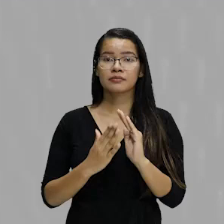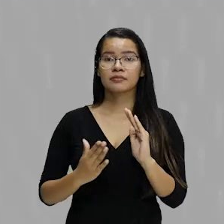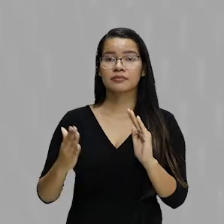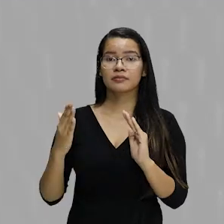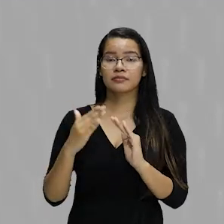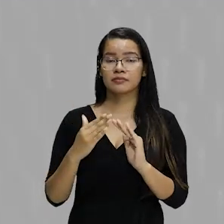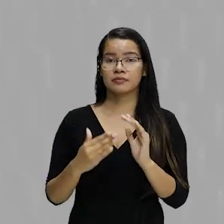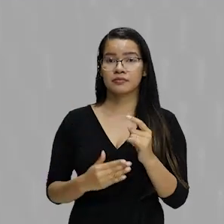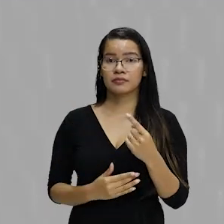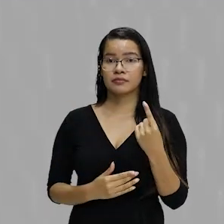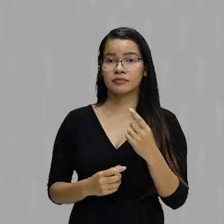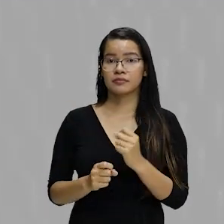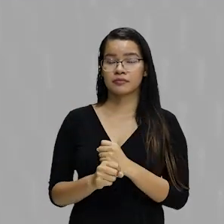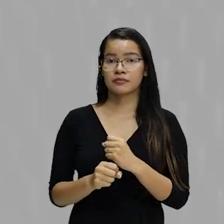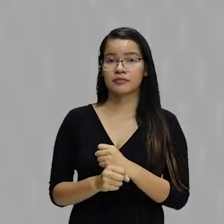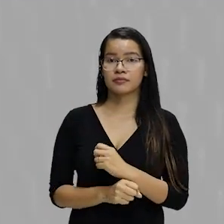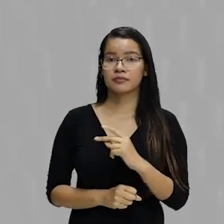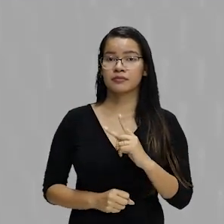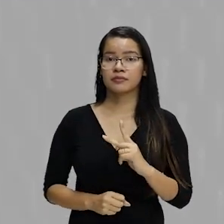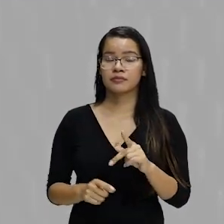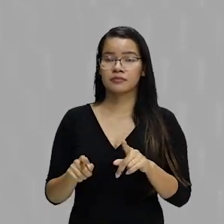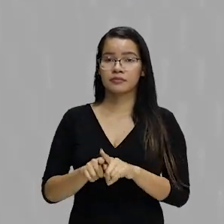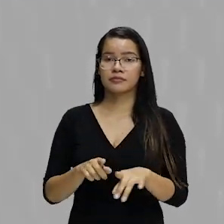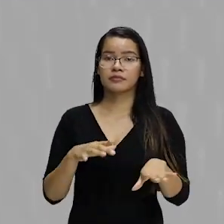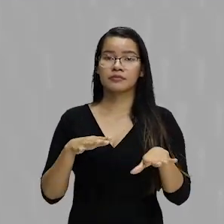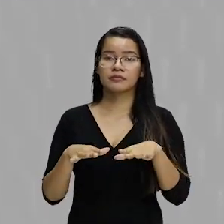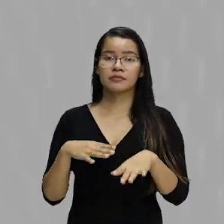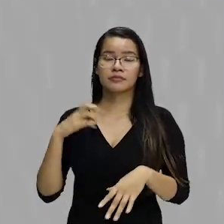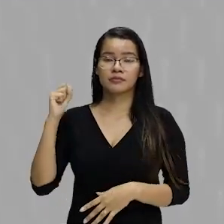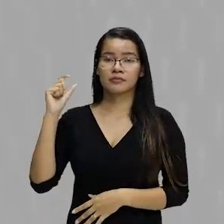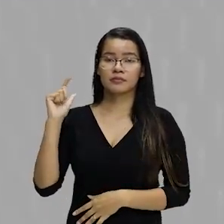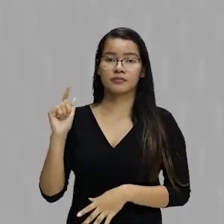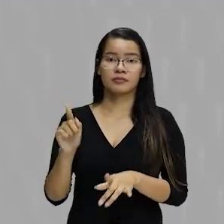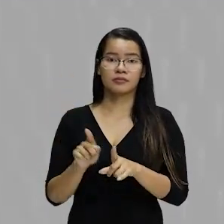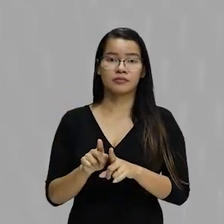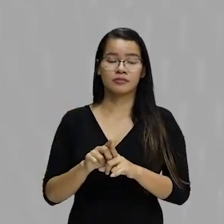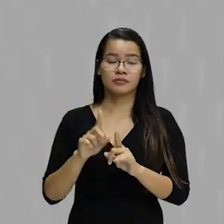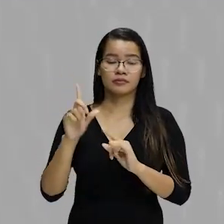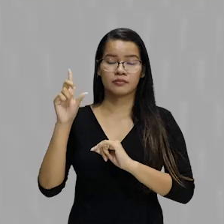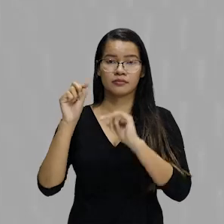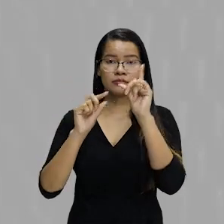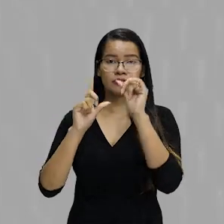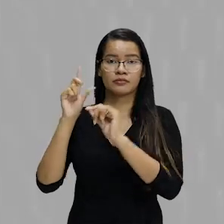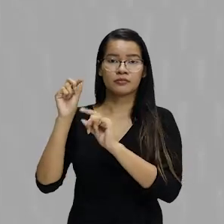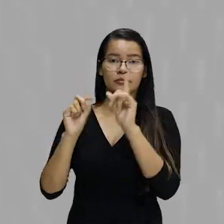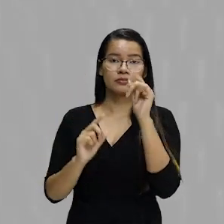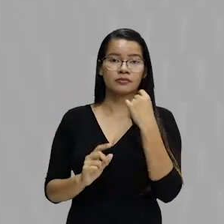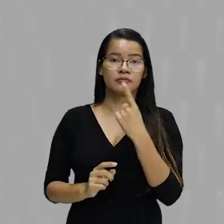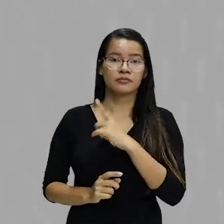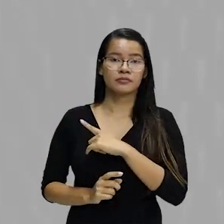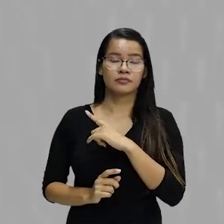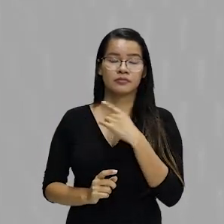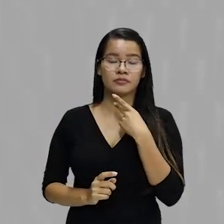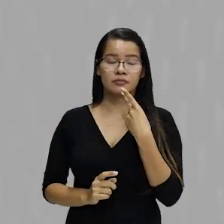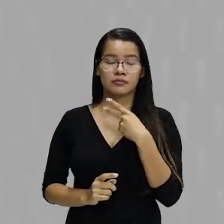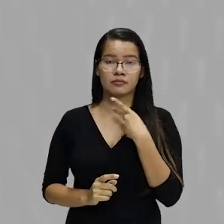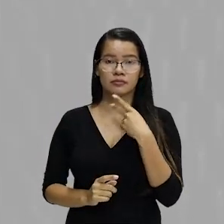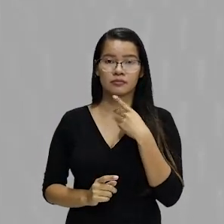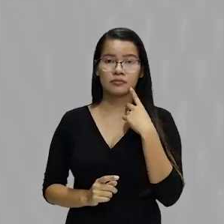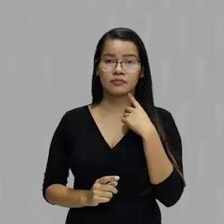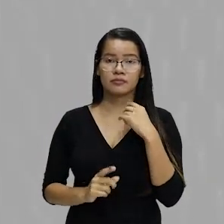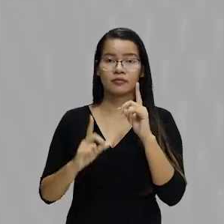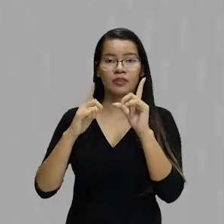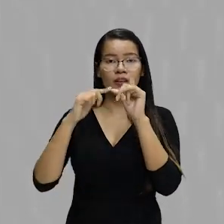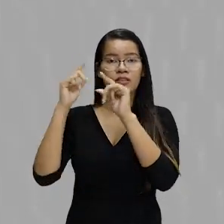um ciclo de um ano. O movimento do Sol e das estrelas, o movimento do Sol, bem como eu estava falando, né, o movimento do Sol. O